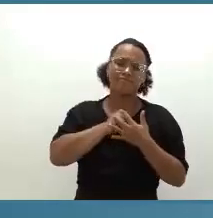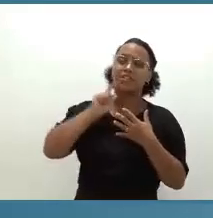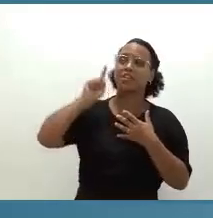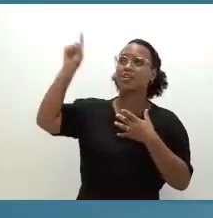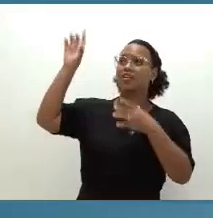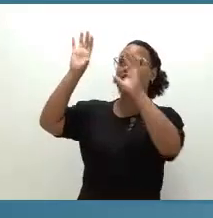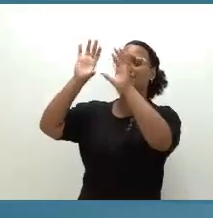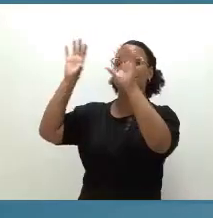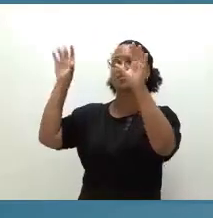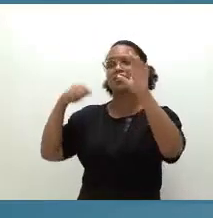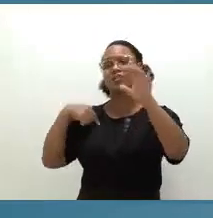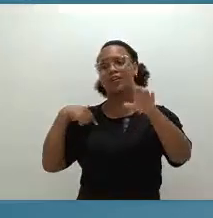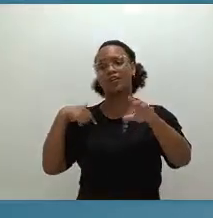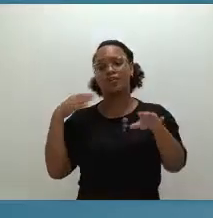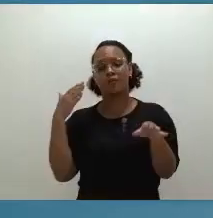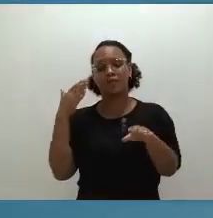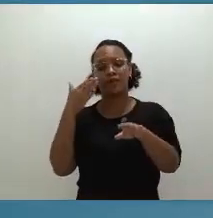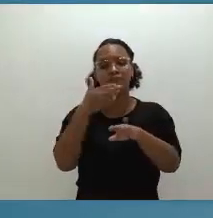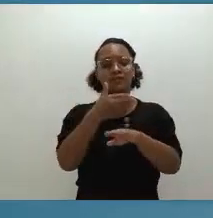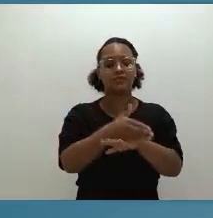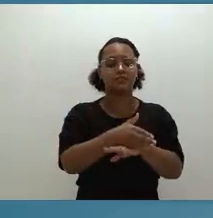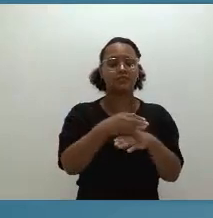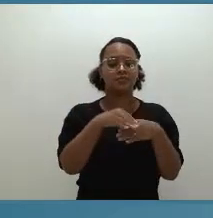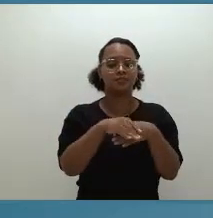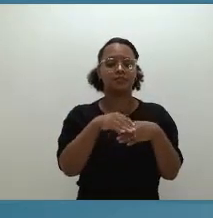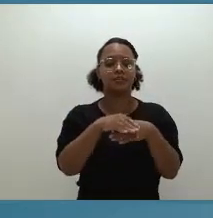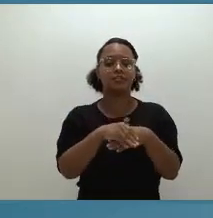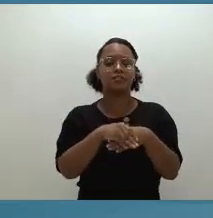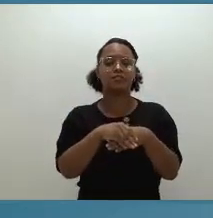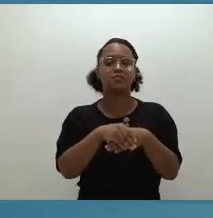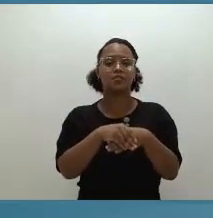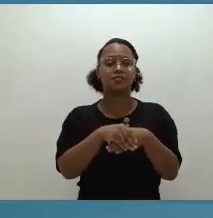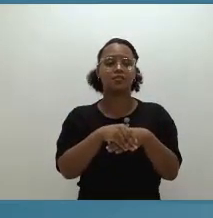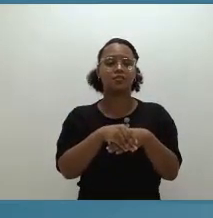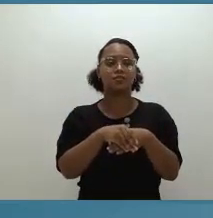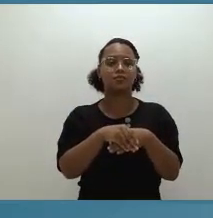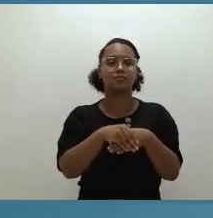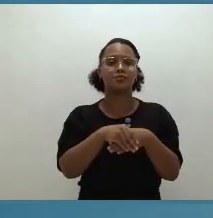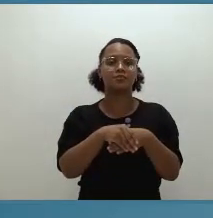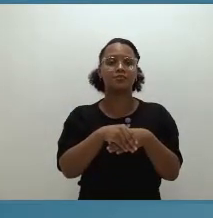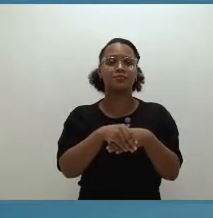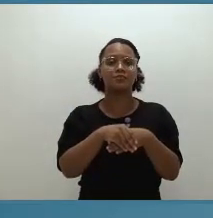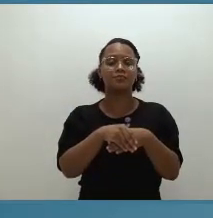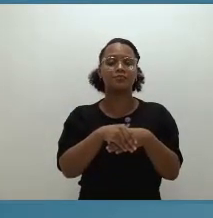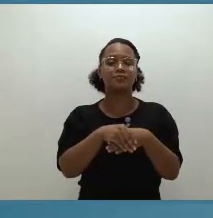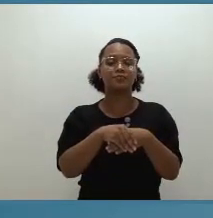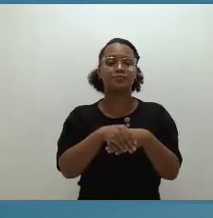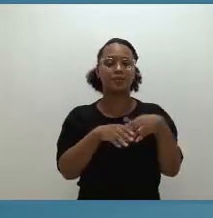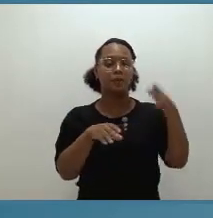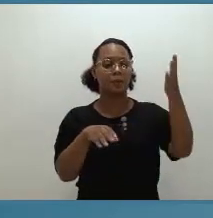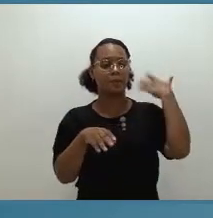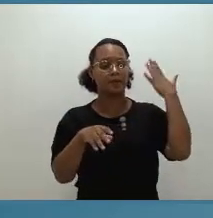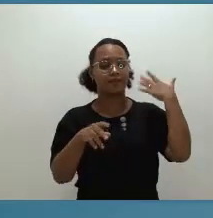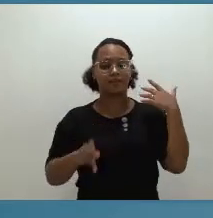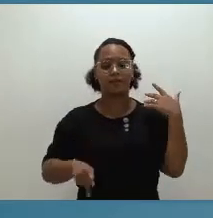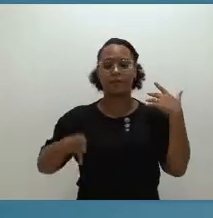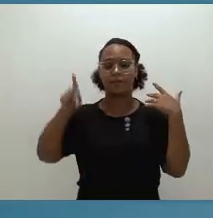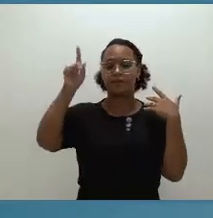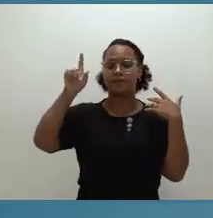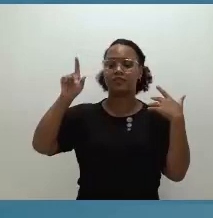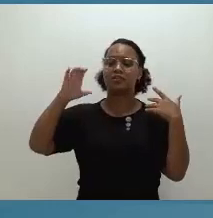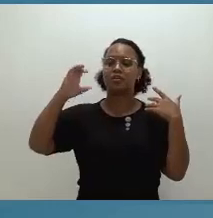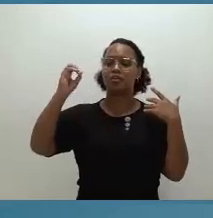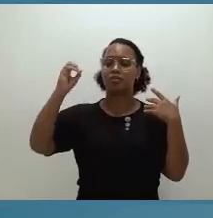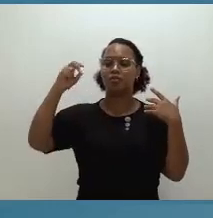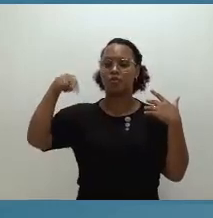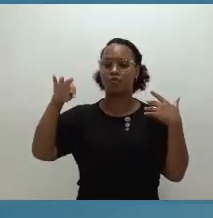me candidatei, quando estava com o tempo do Dr. Constantino, que ele foi presidente, ele me pedia tanto para